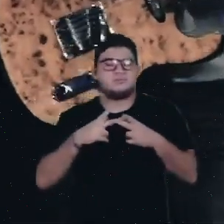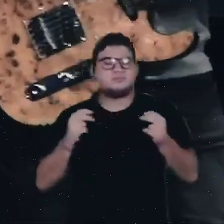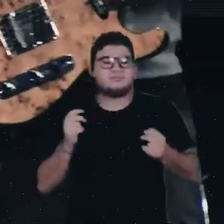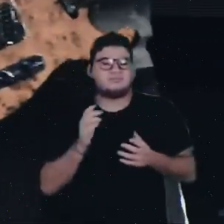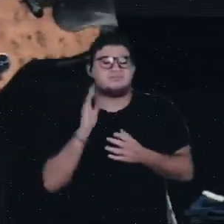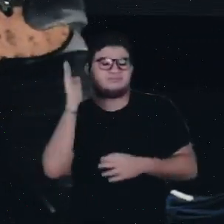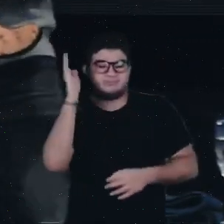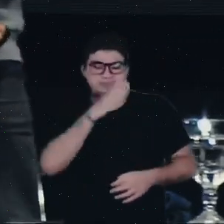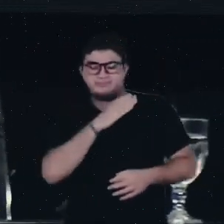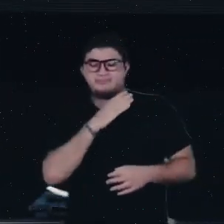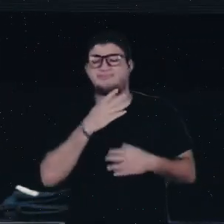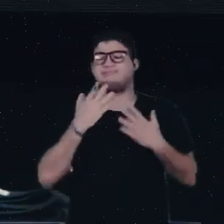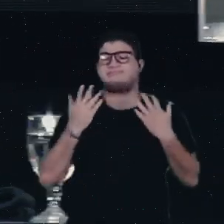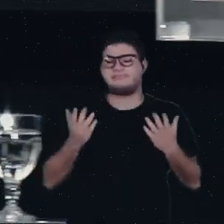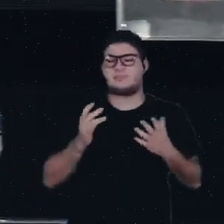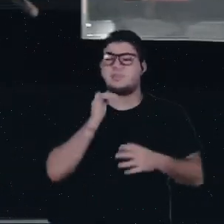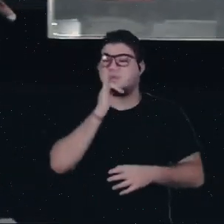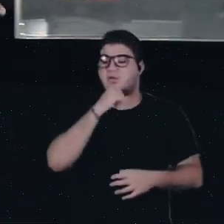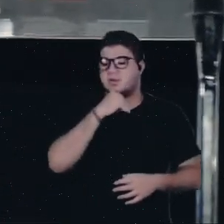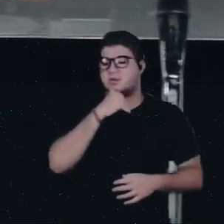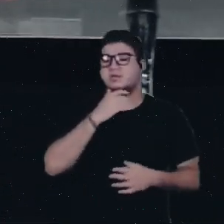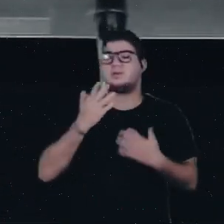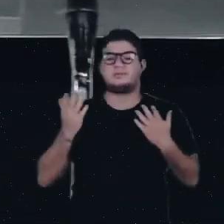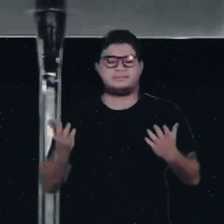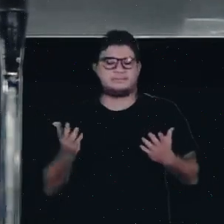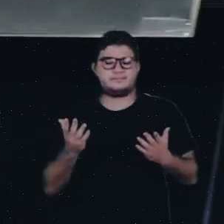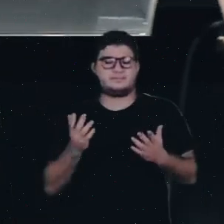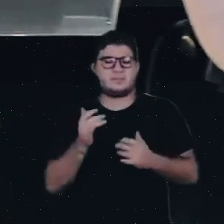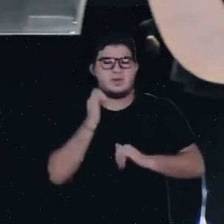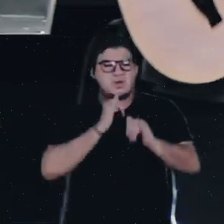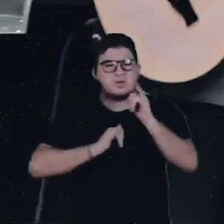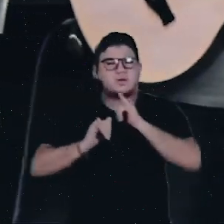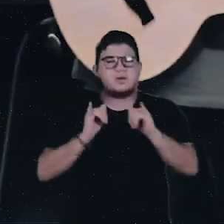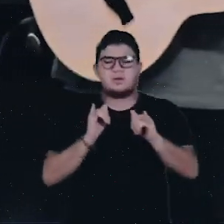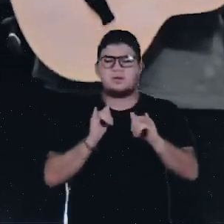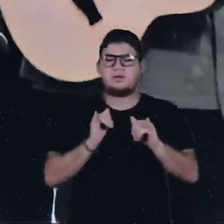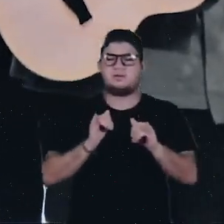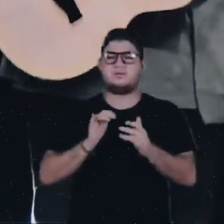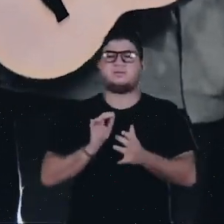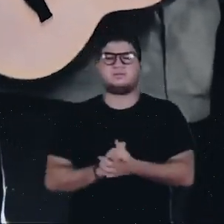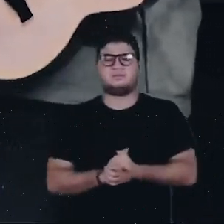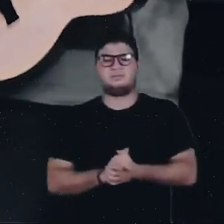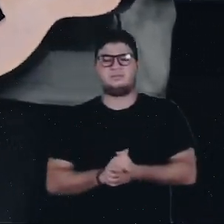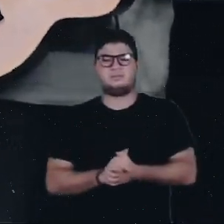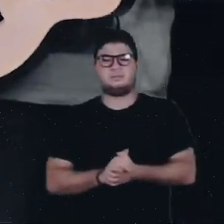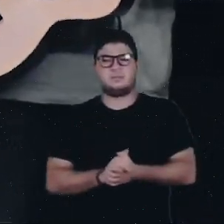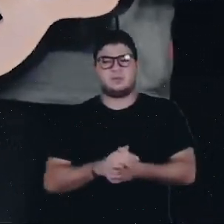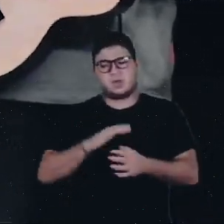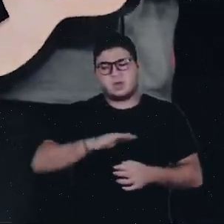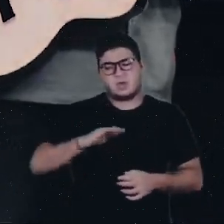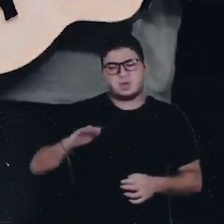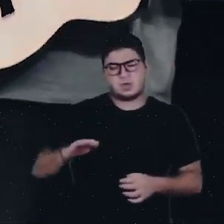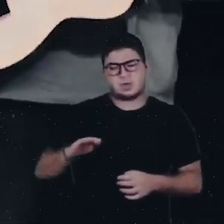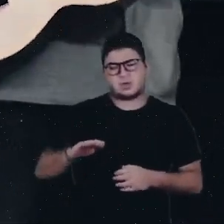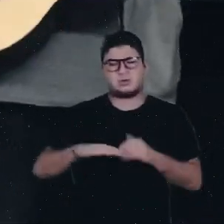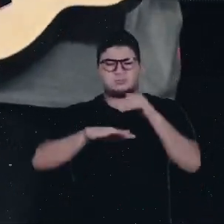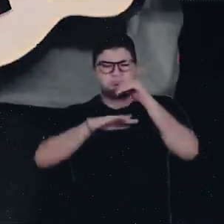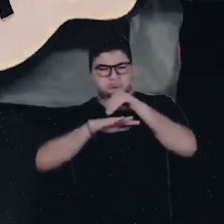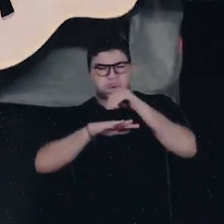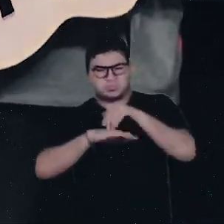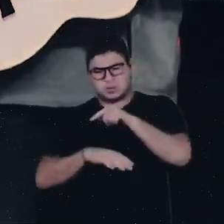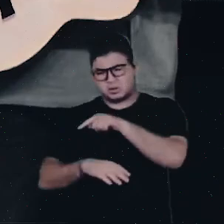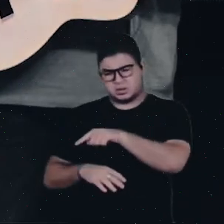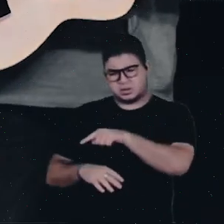pessoas boas. Deixa eu te dizer uma coisa, infelizmente acontece, mas deixa eu te dizer uma coisa. Aquela criança é culpada?